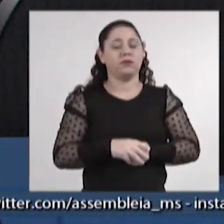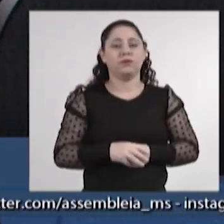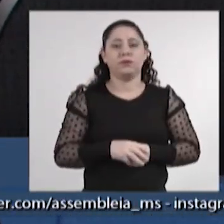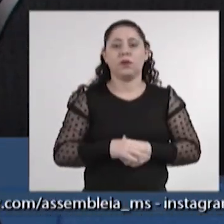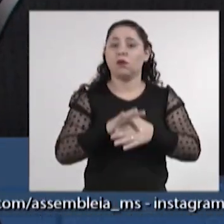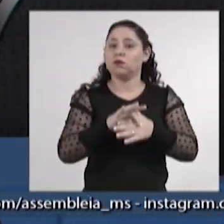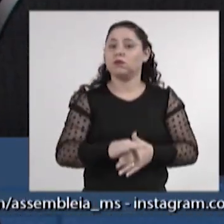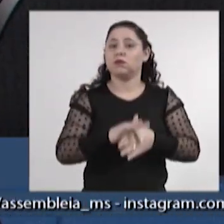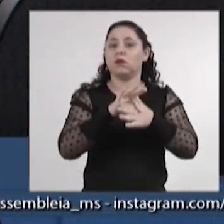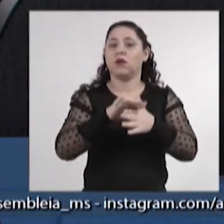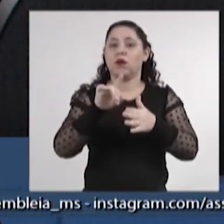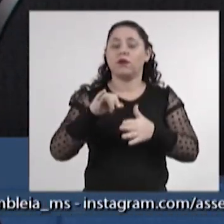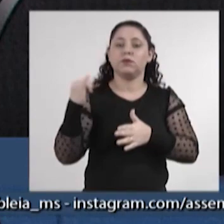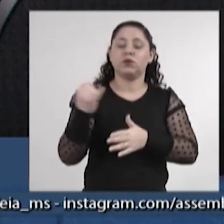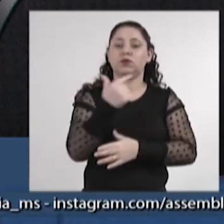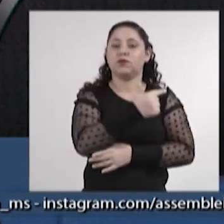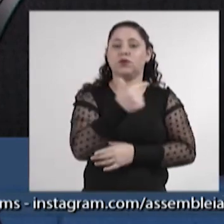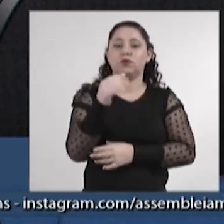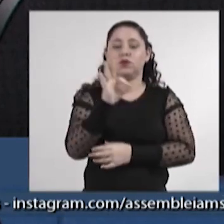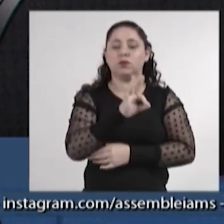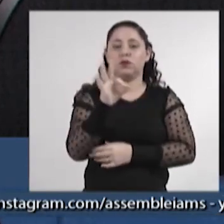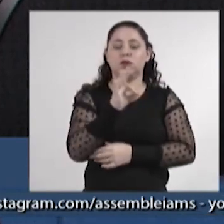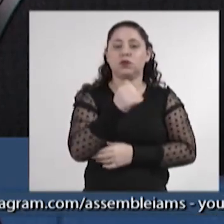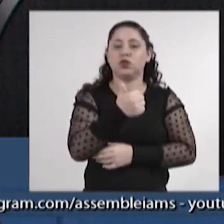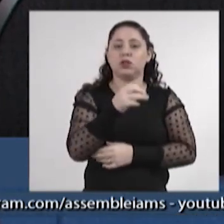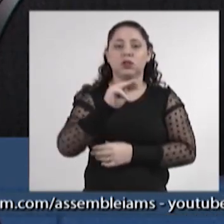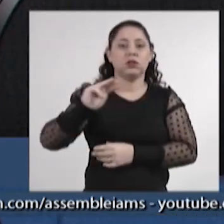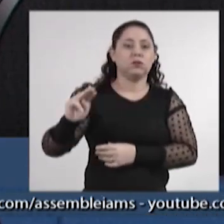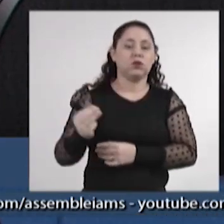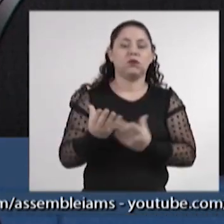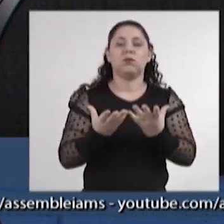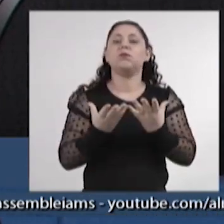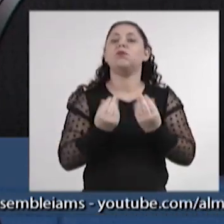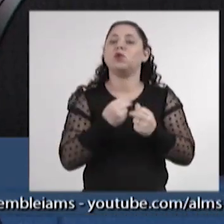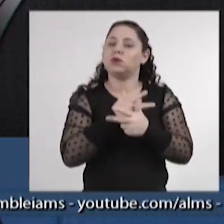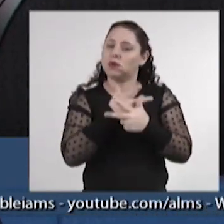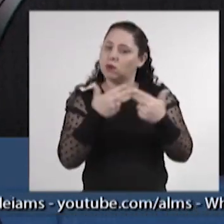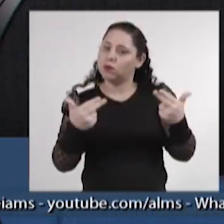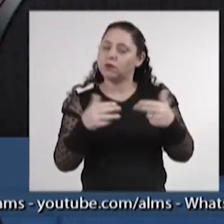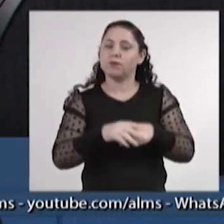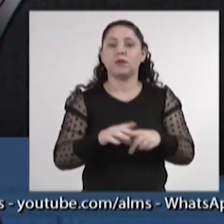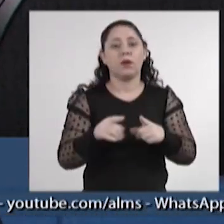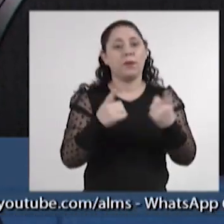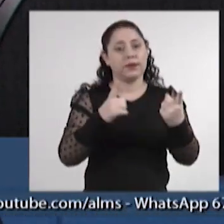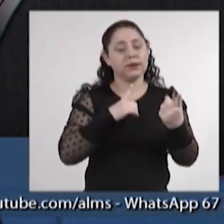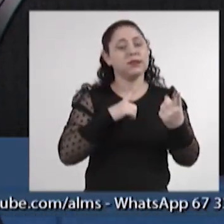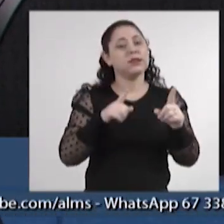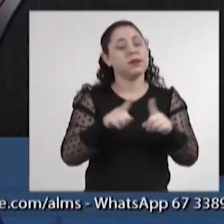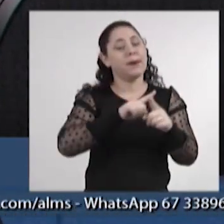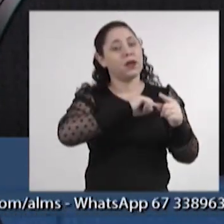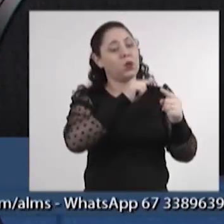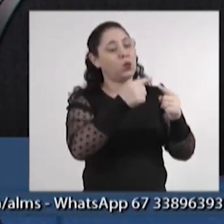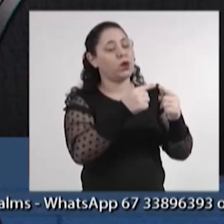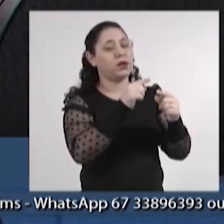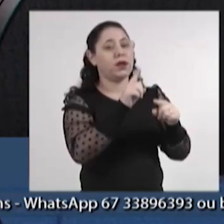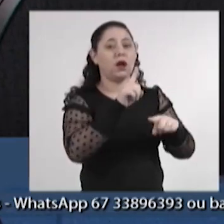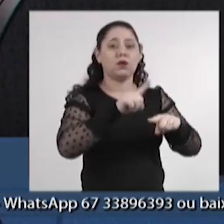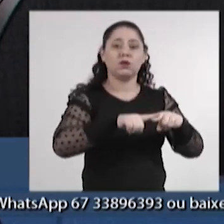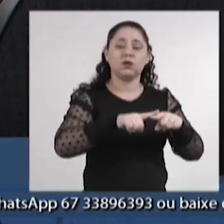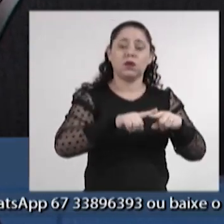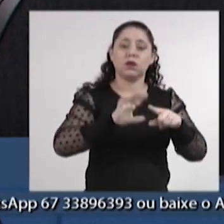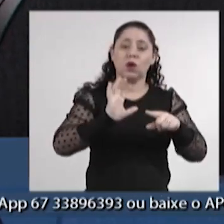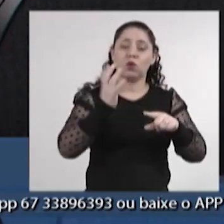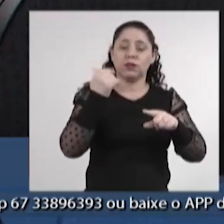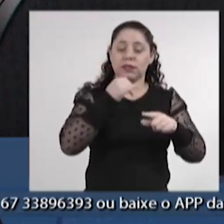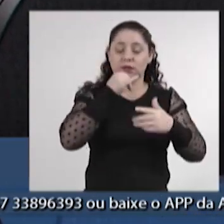ele destacou aqui é fundamental. 22% de 15 milhões é muita coisa. Tá? Só que também tem a questão toda do que acontece lá em